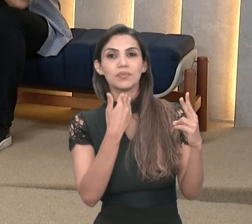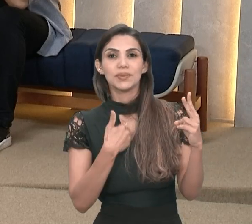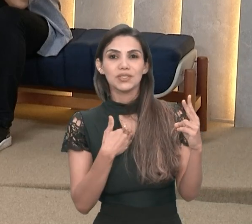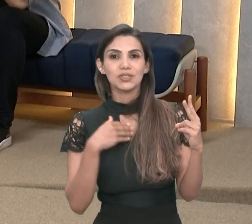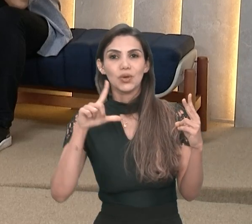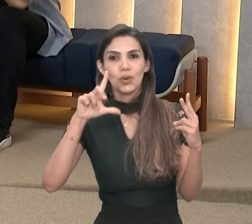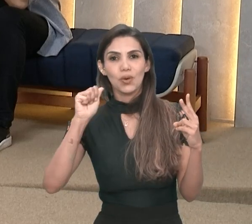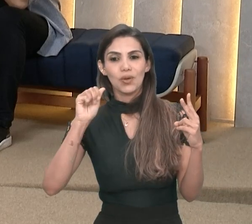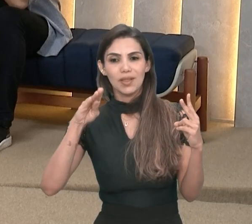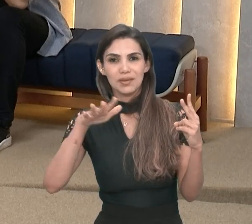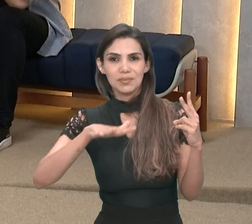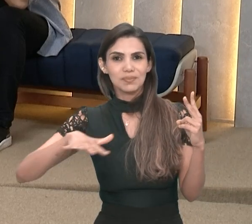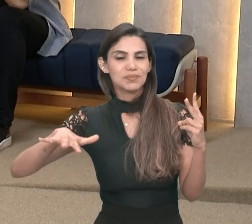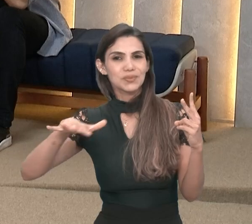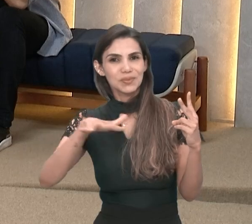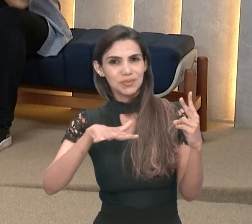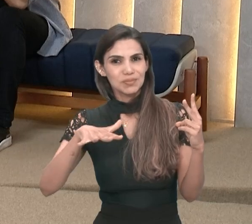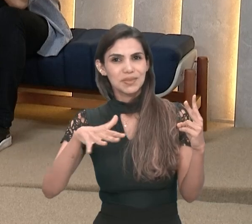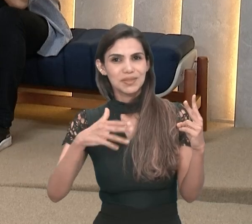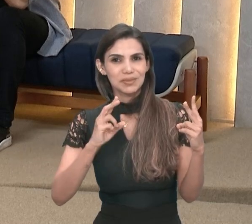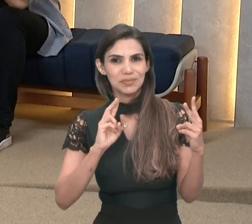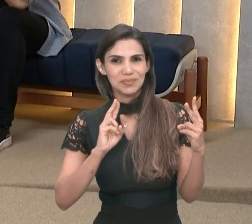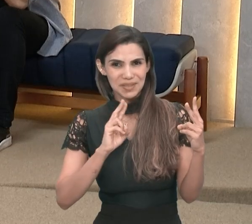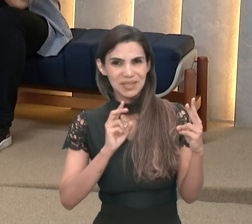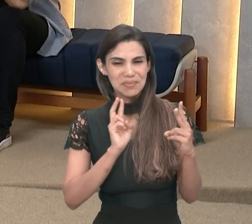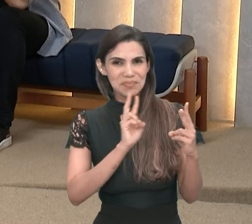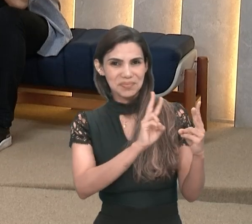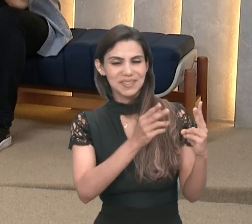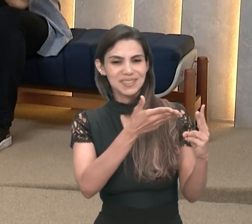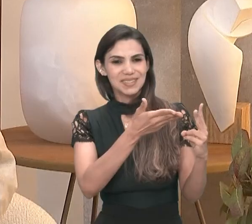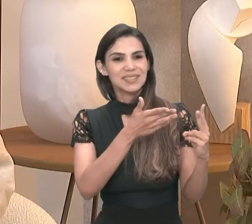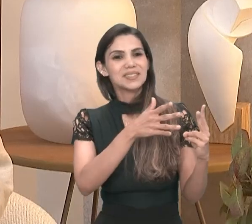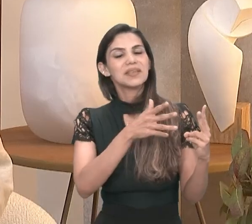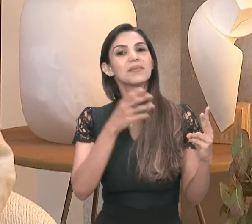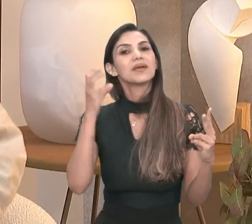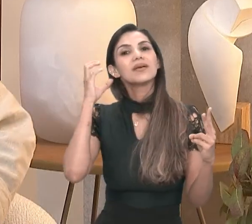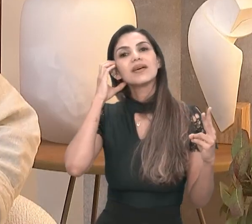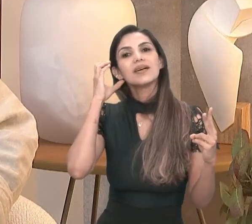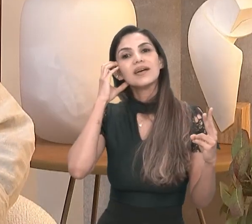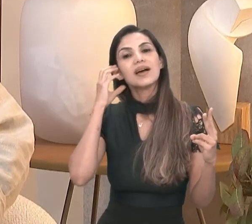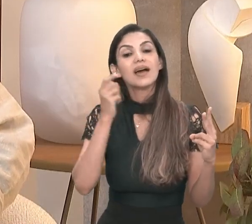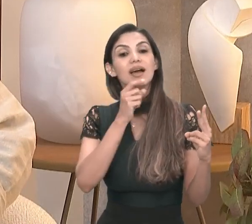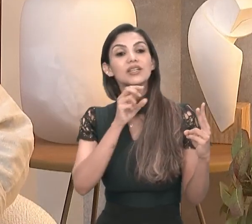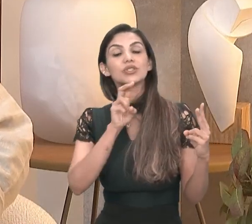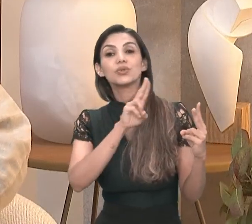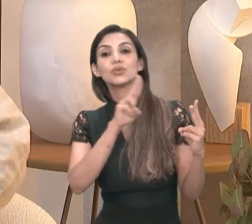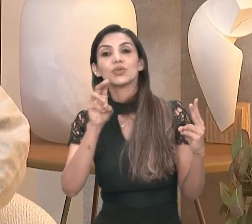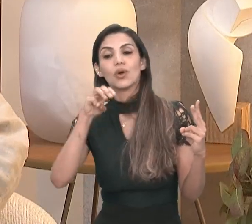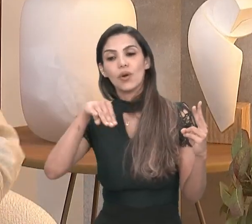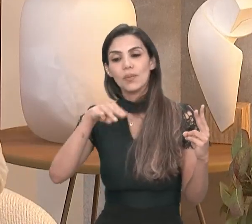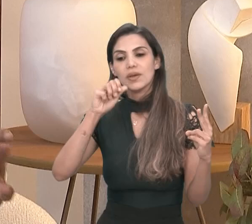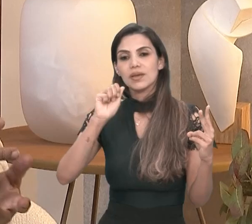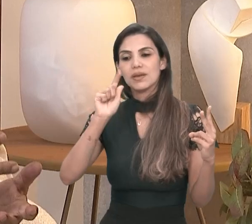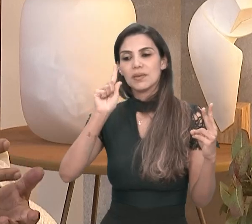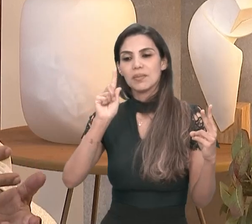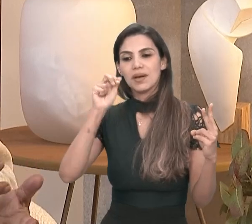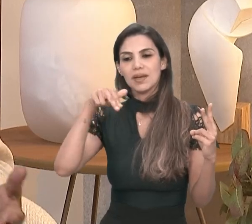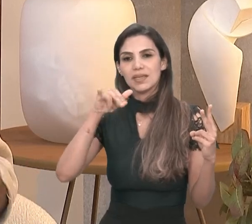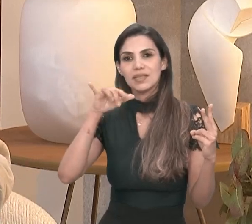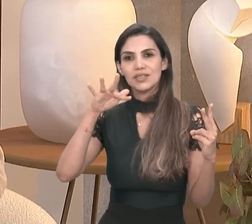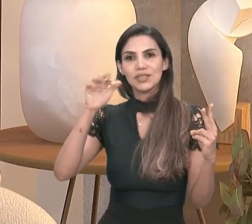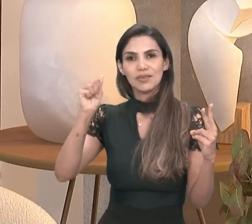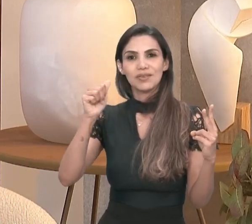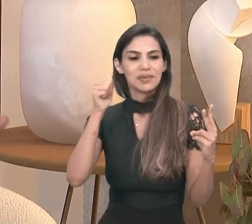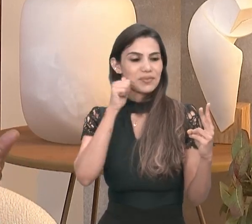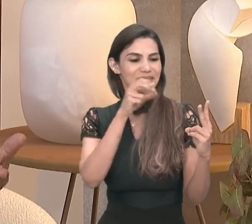durante a votação, colocar uma rádio no ar. E colocar o nome de Magnífica. Olha só. Que eram 2 mulheres. E